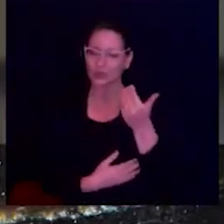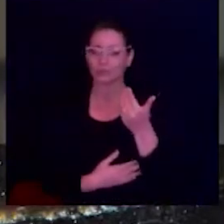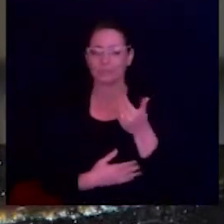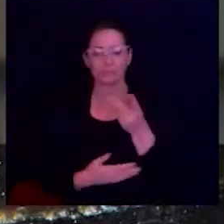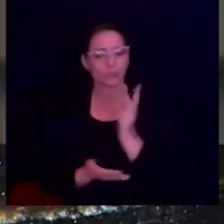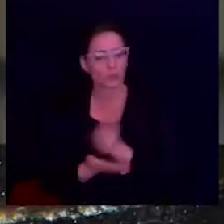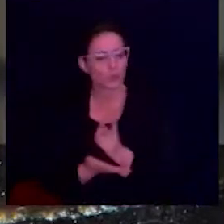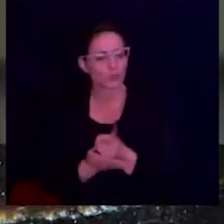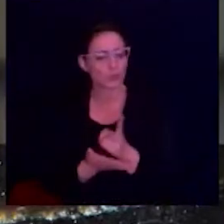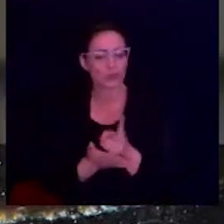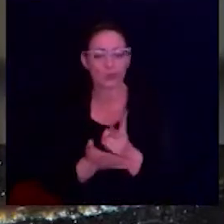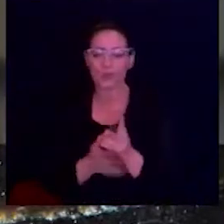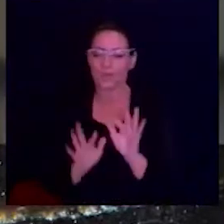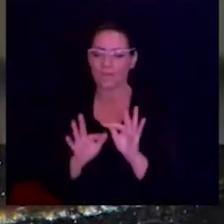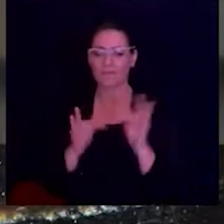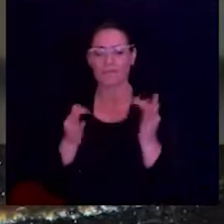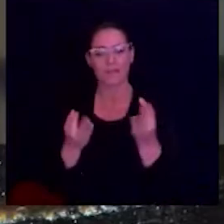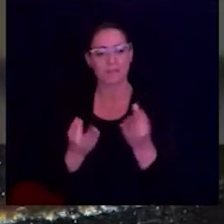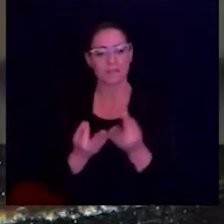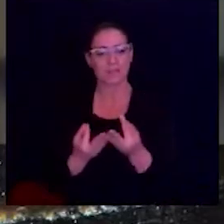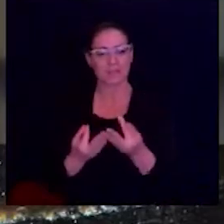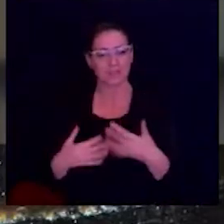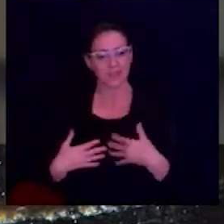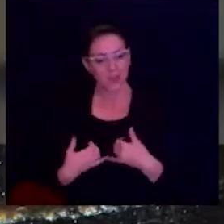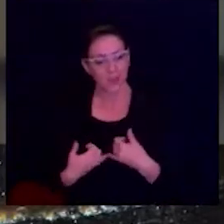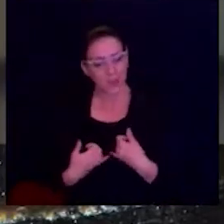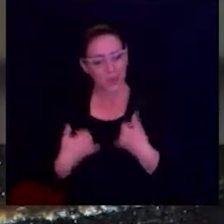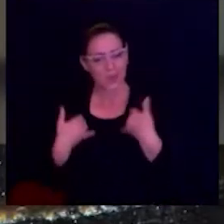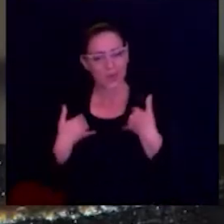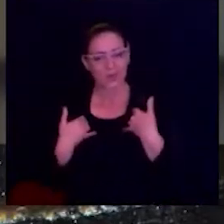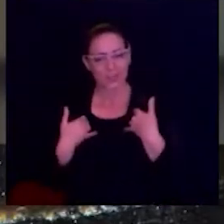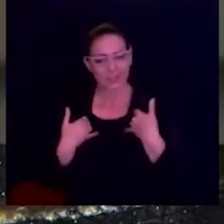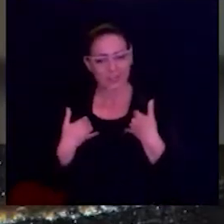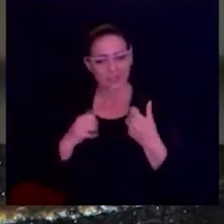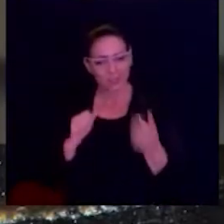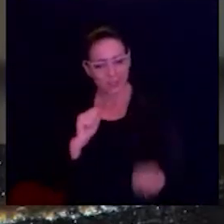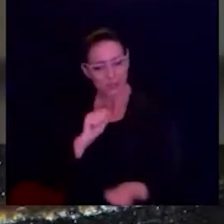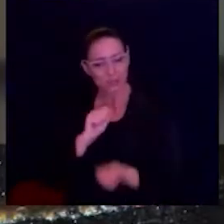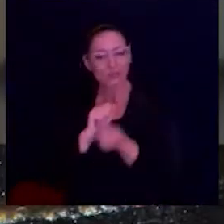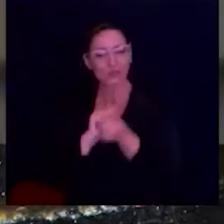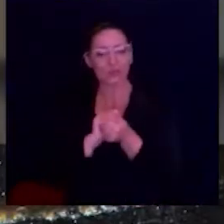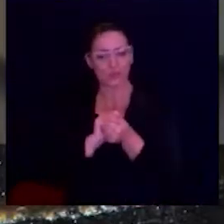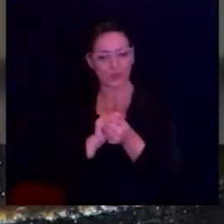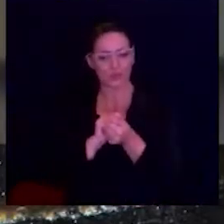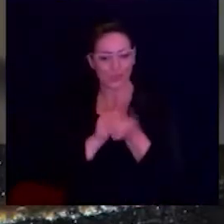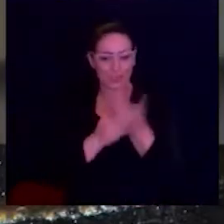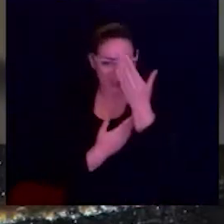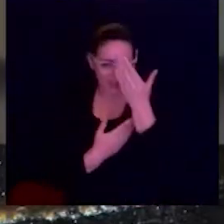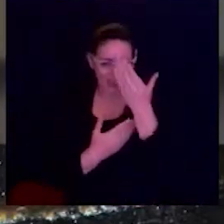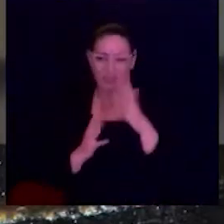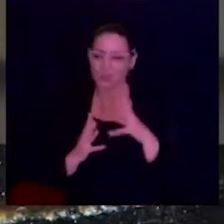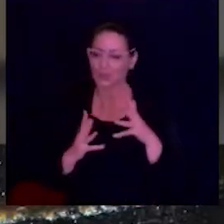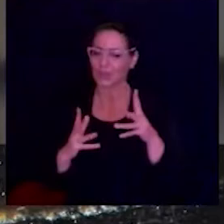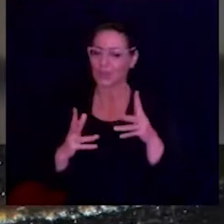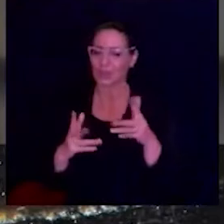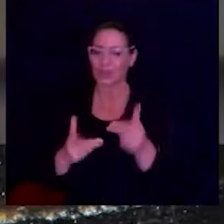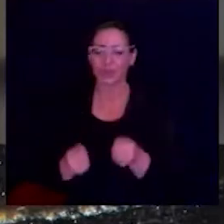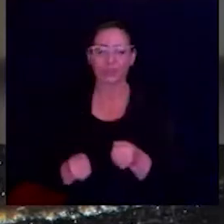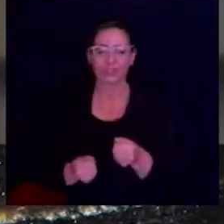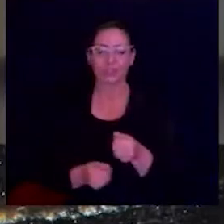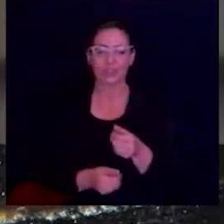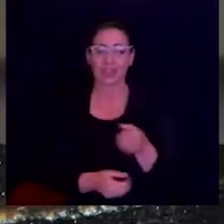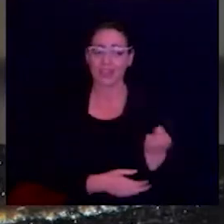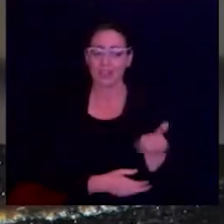orgulho para a sua família. Conte sempre comigo. Por fim, Agradeço a todos por essa magnífica e